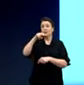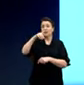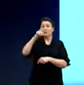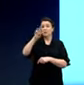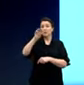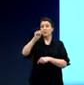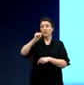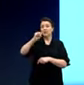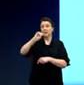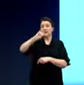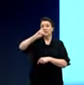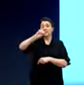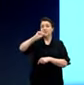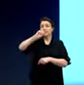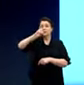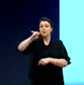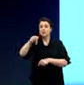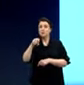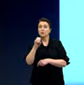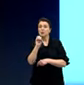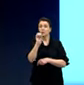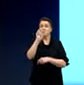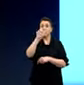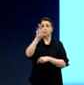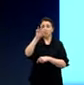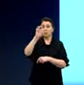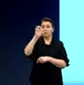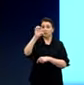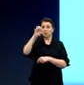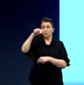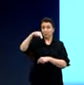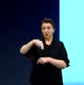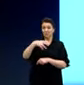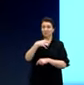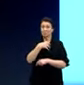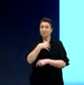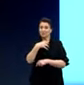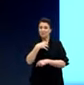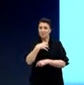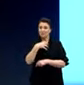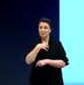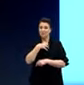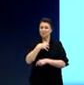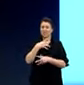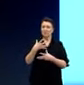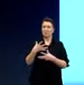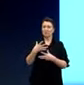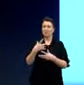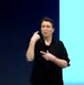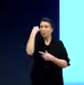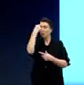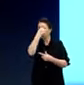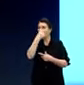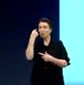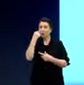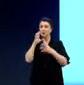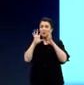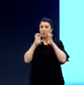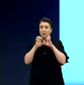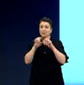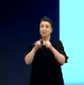Sjögren, que está associado aí aos sintomas de olhos e boca seca, e diabetes